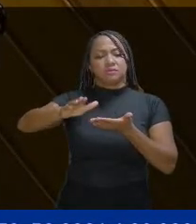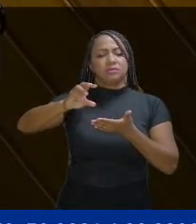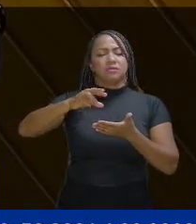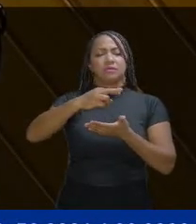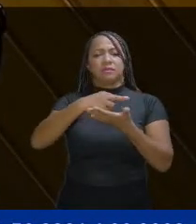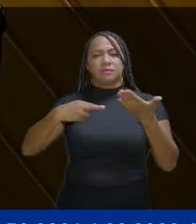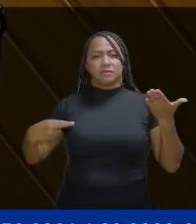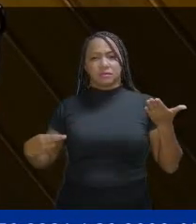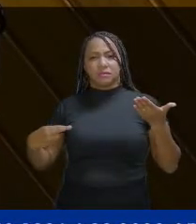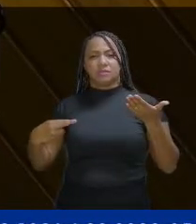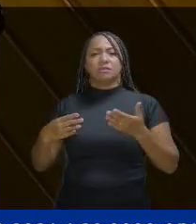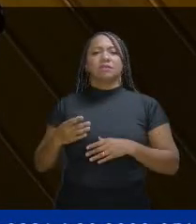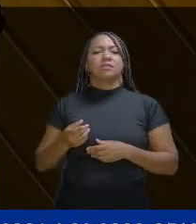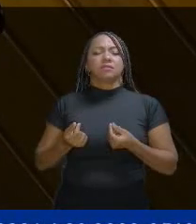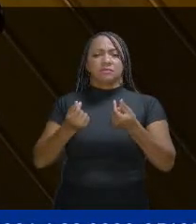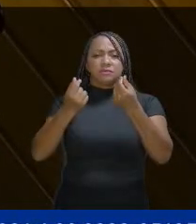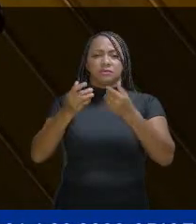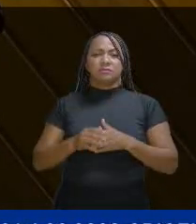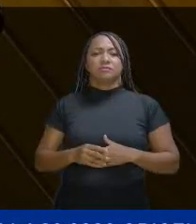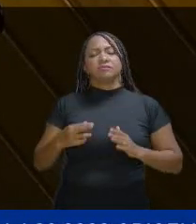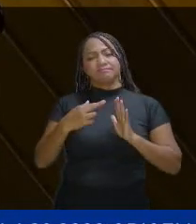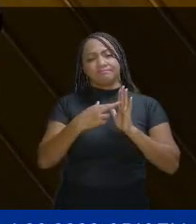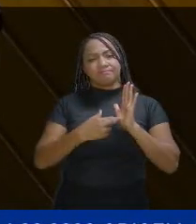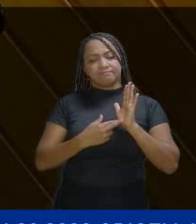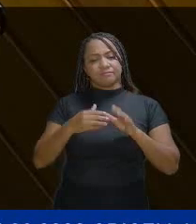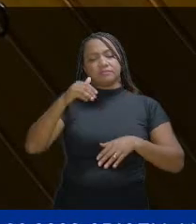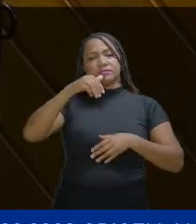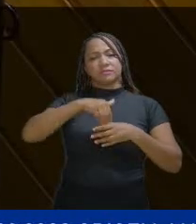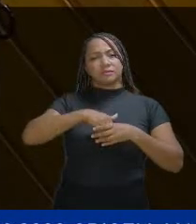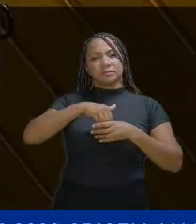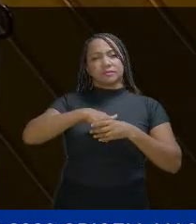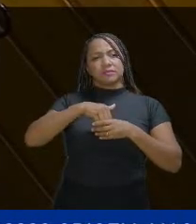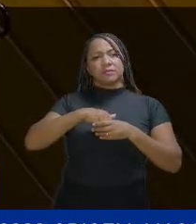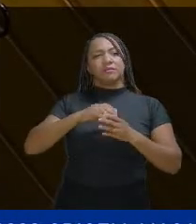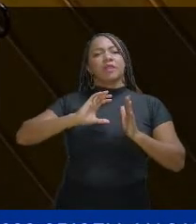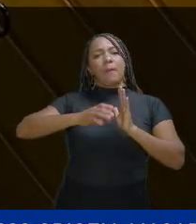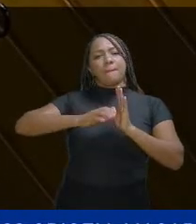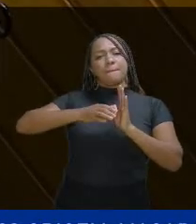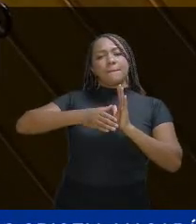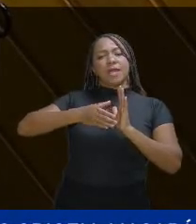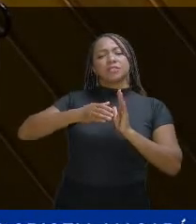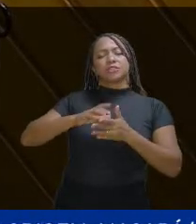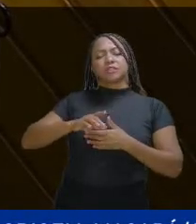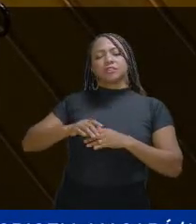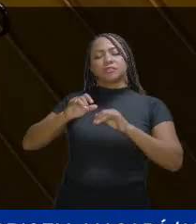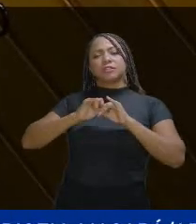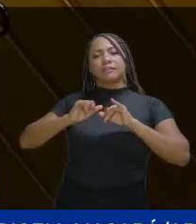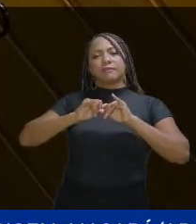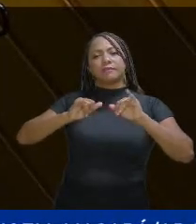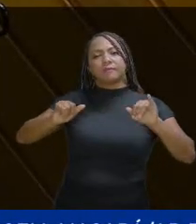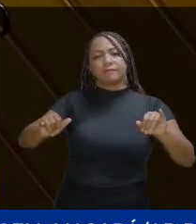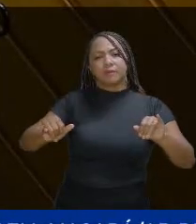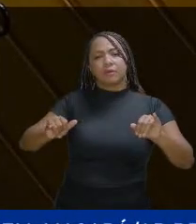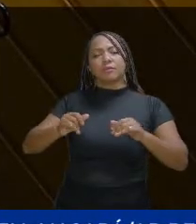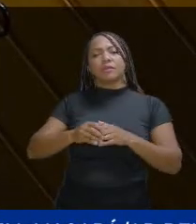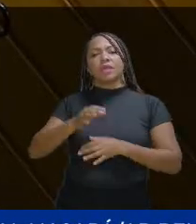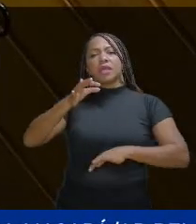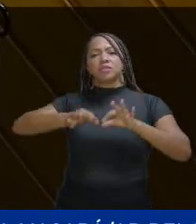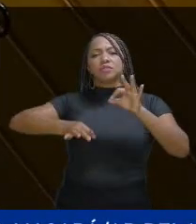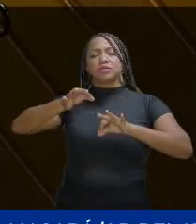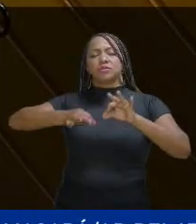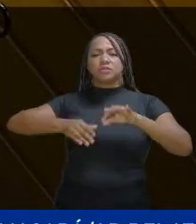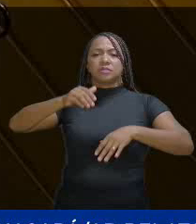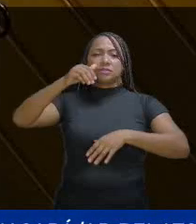financeiros. A norma eleitoral determina que os partidos políticos informem à Justiça Eleitoral, por meio